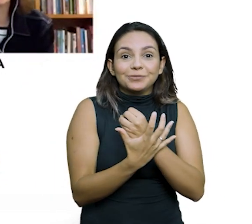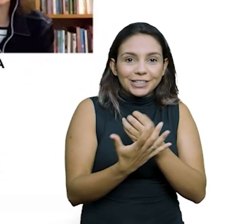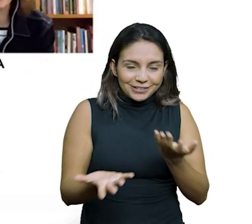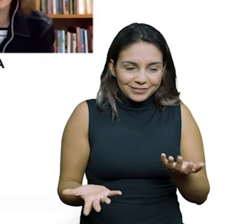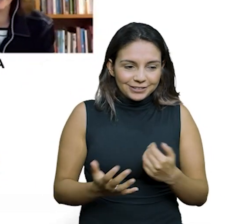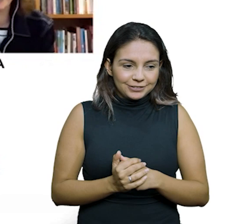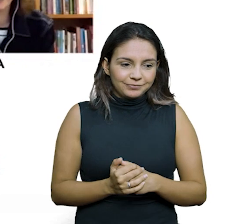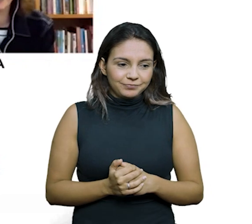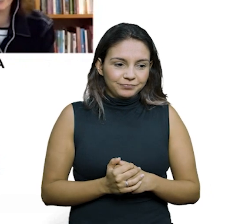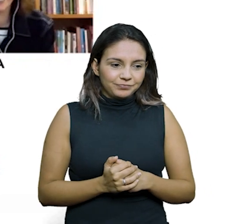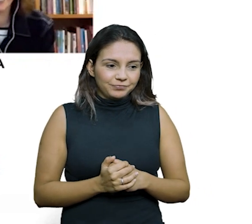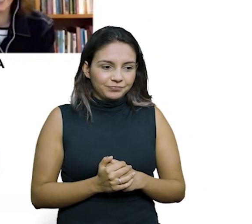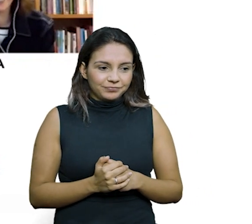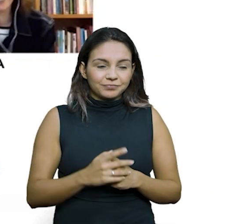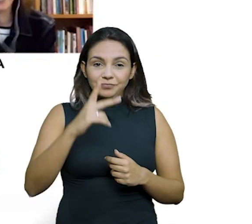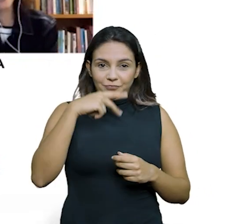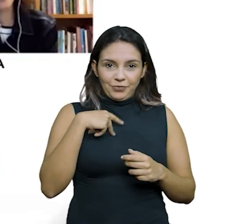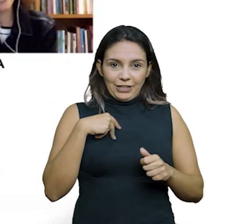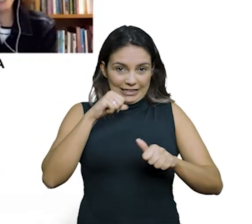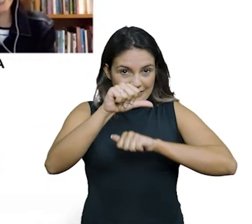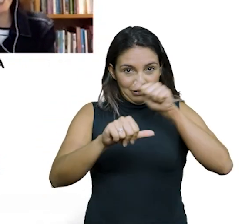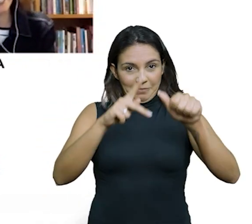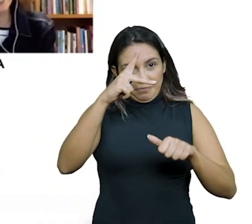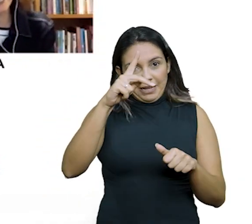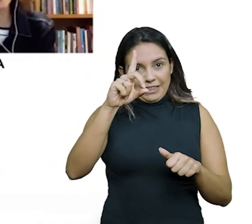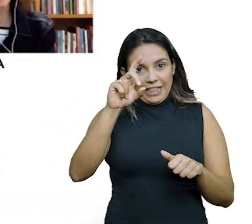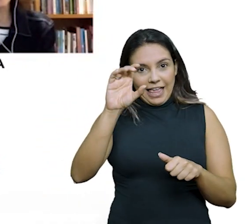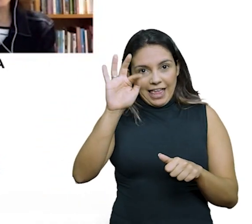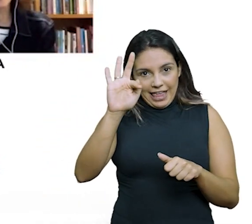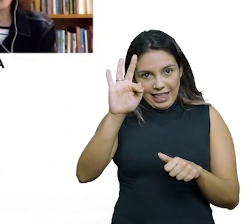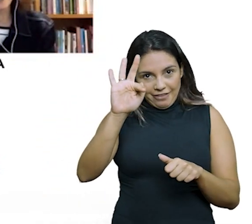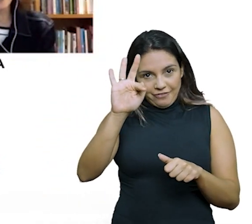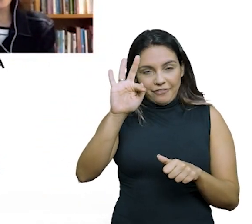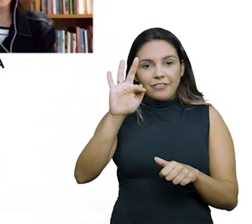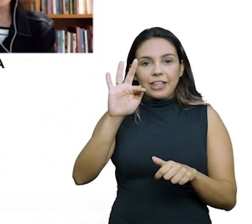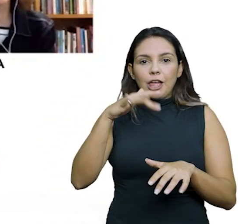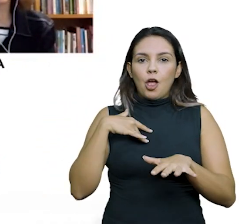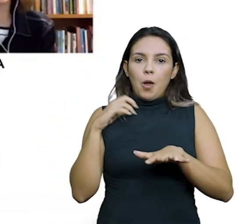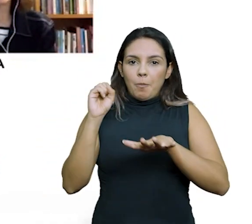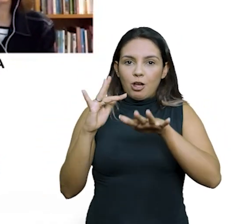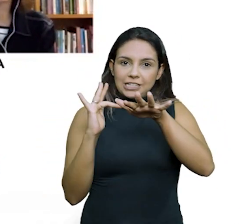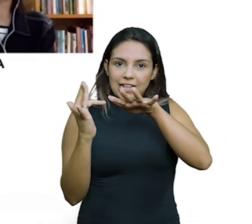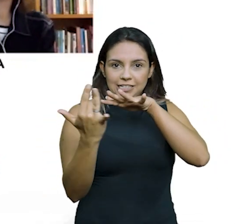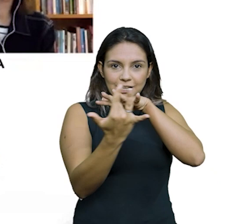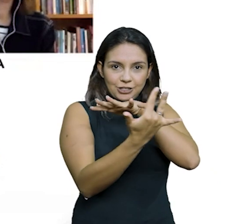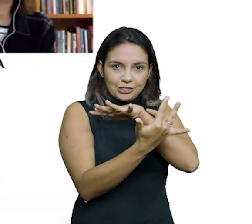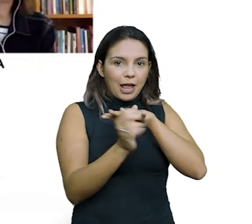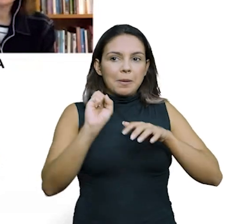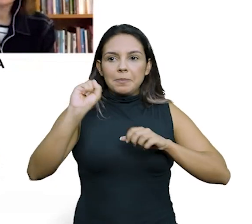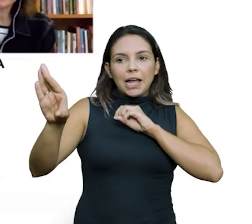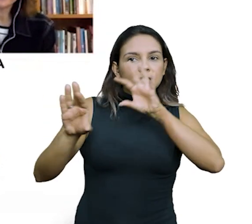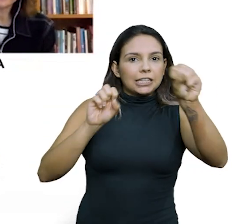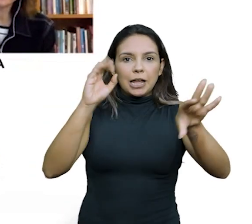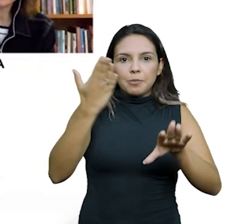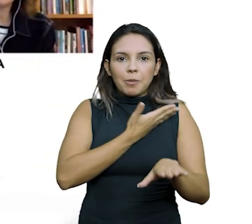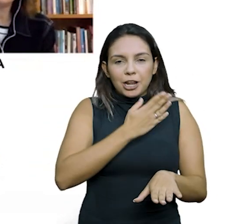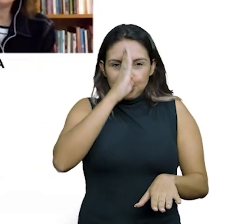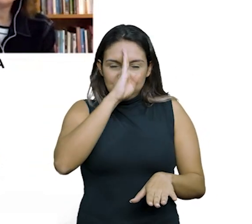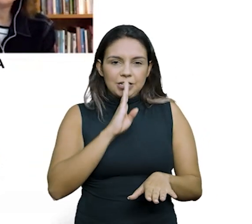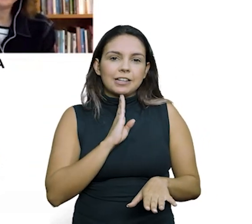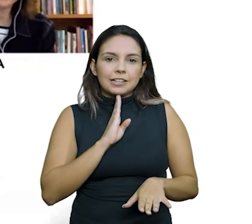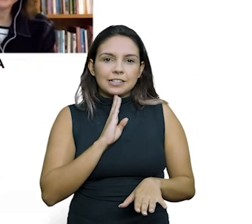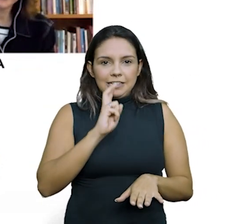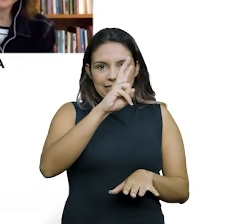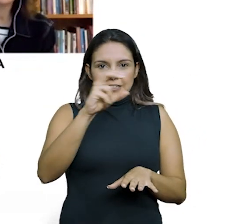pandemia? Aí eu transformei em PDF e pus nas redes sociais. Galera, de graça, pandemia, não tem o que fazer a não ser